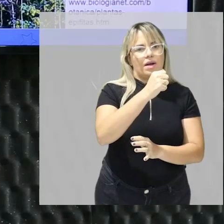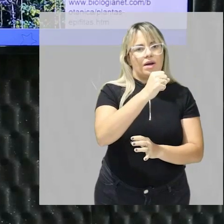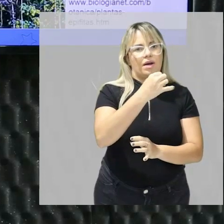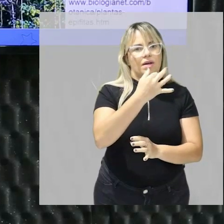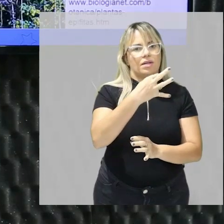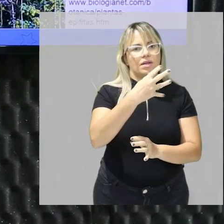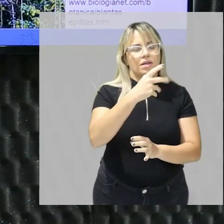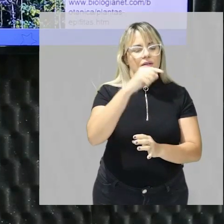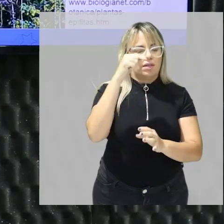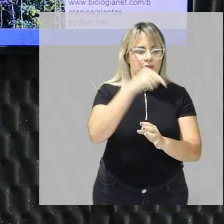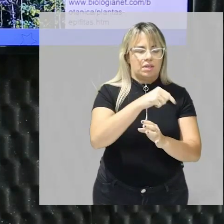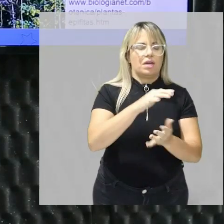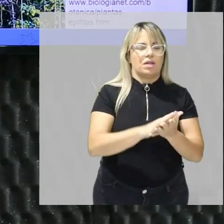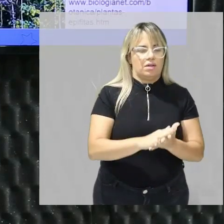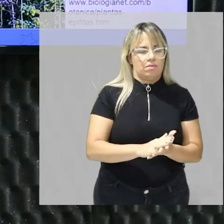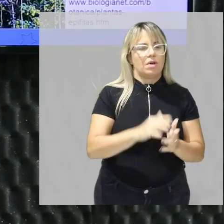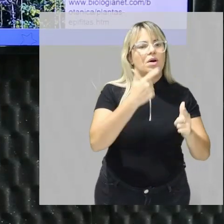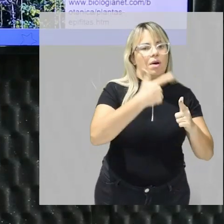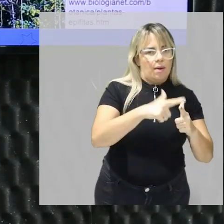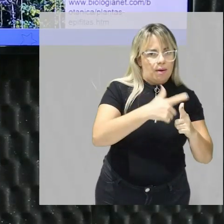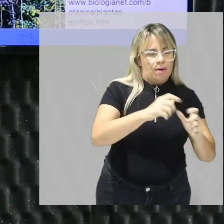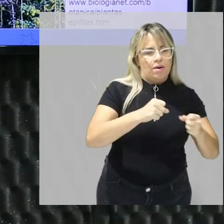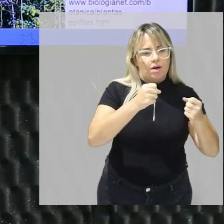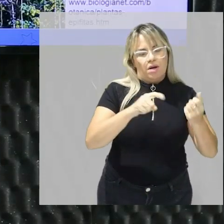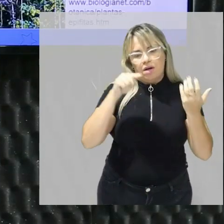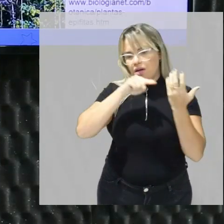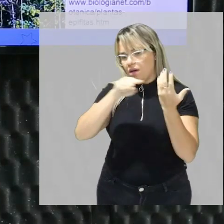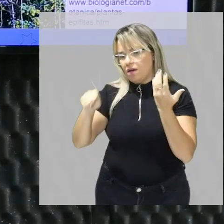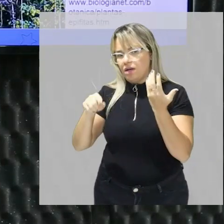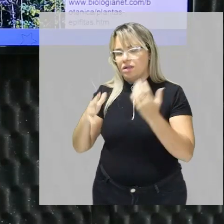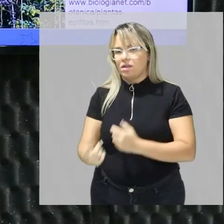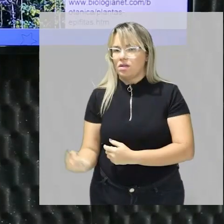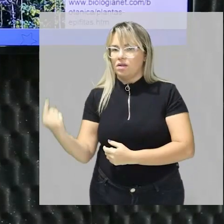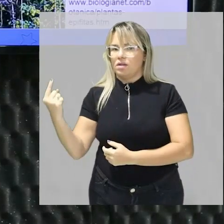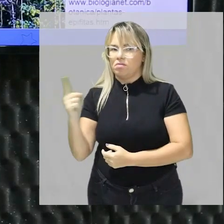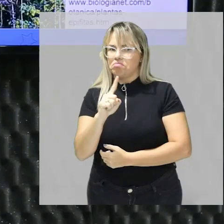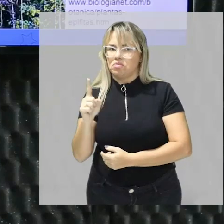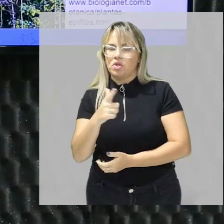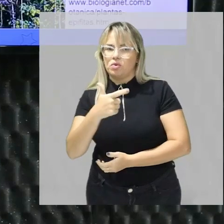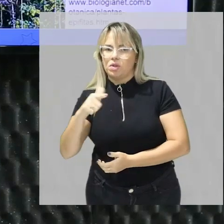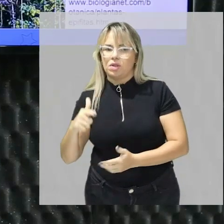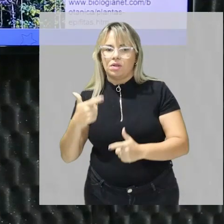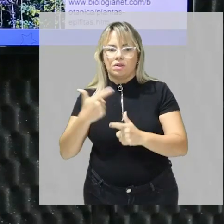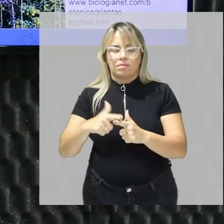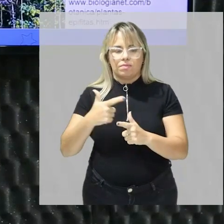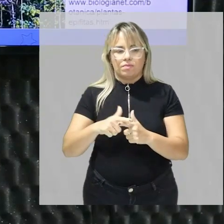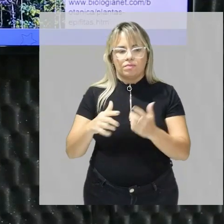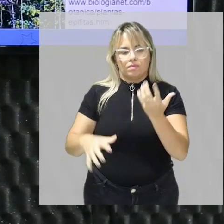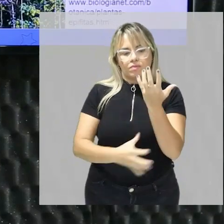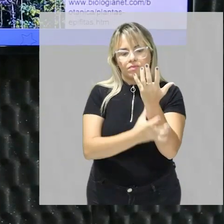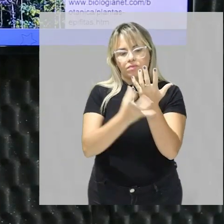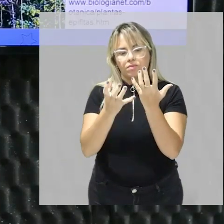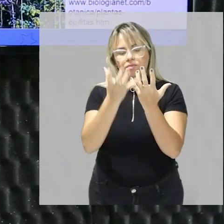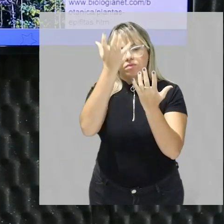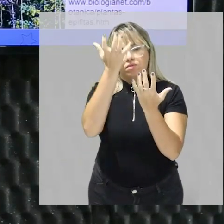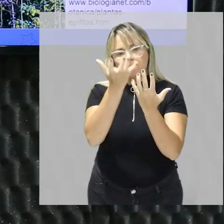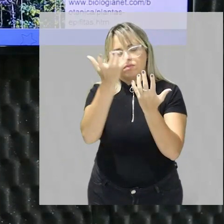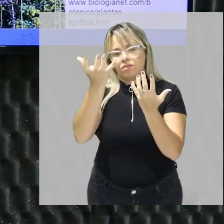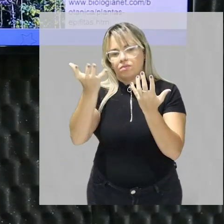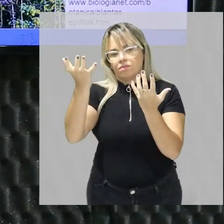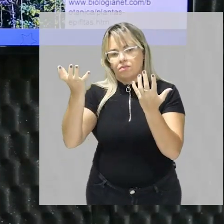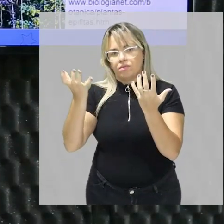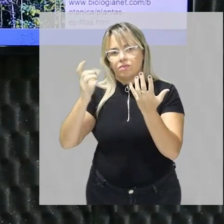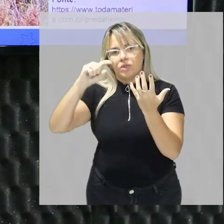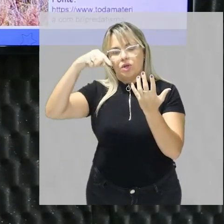nenhum prejuízo, tá? Elas são apenas trepadeiras, estão apenas alojadas no corpo de uma